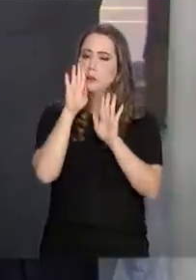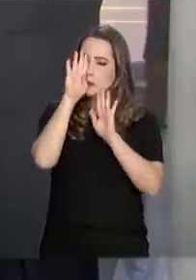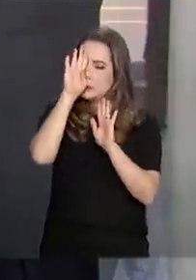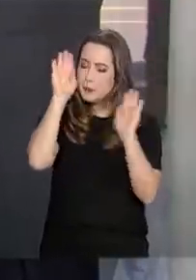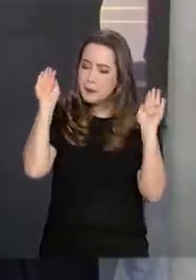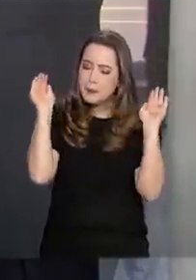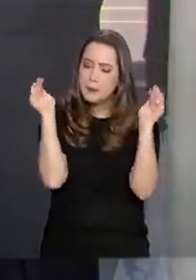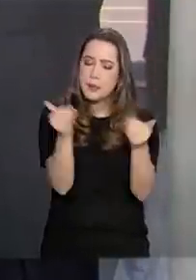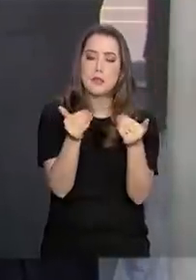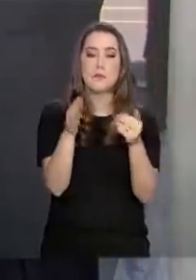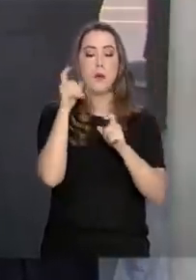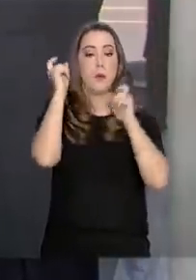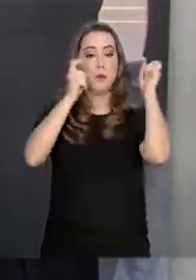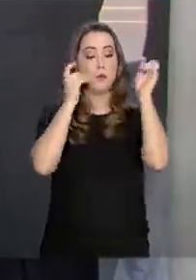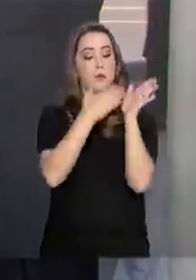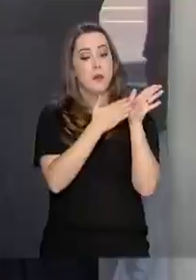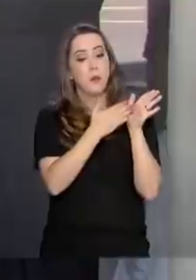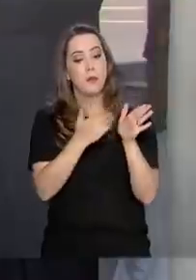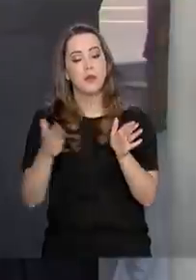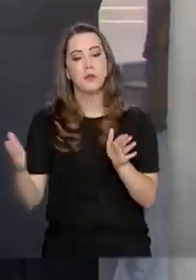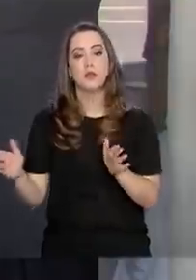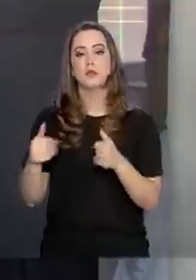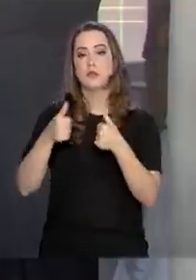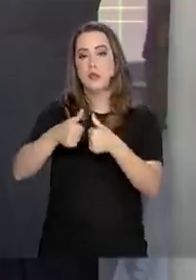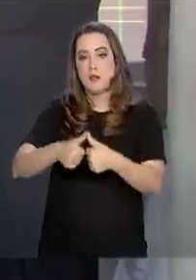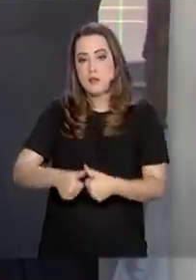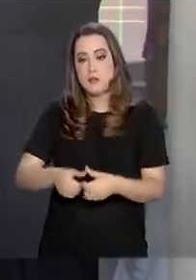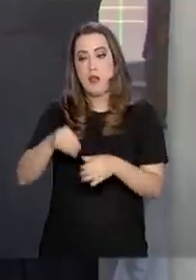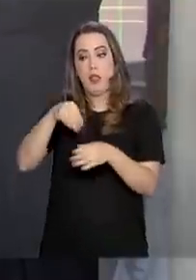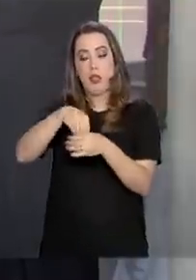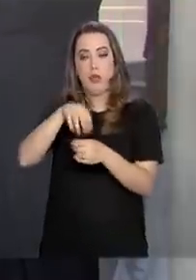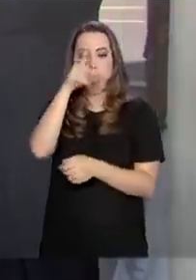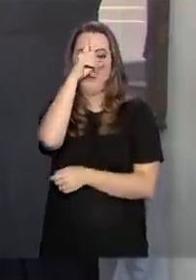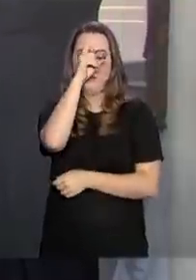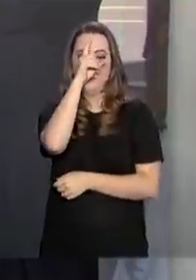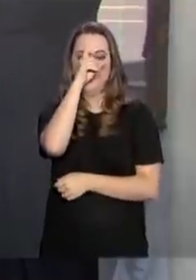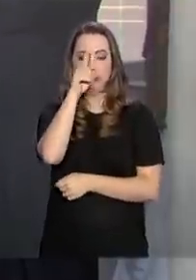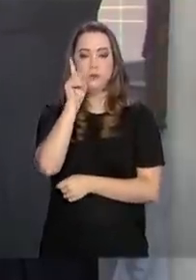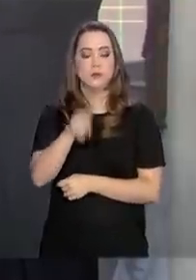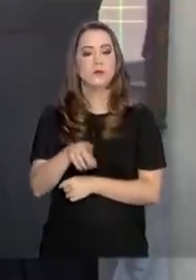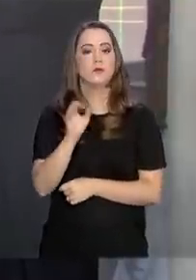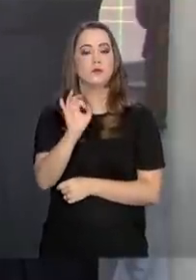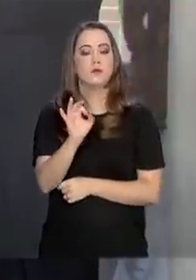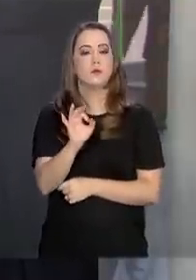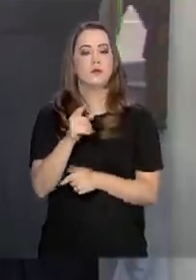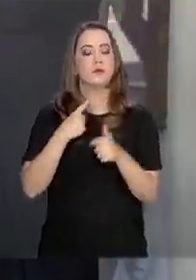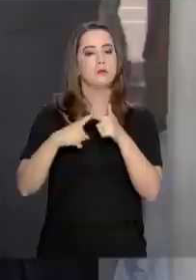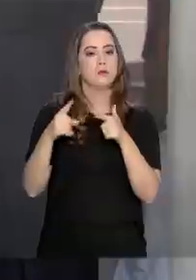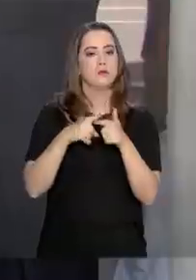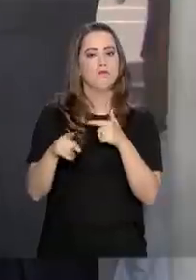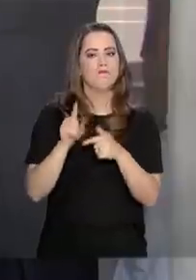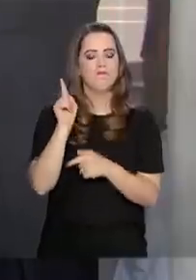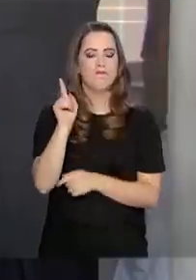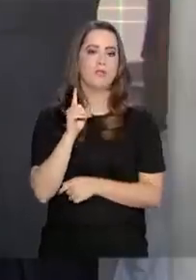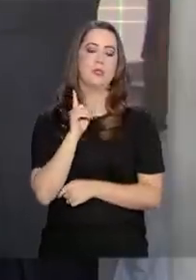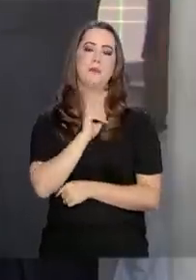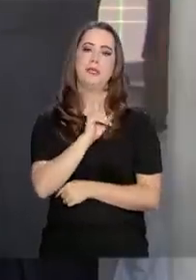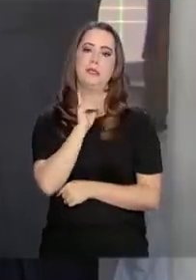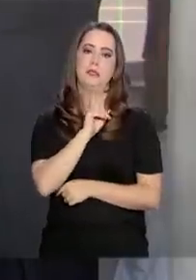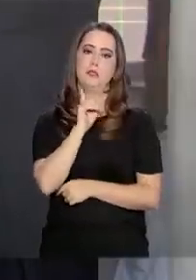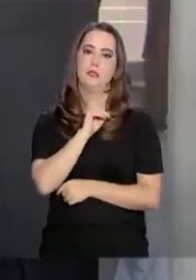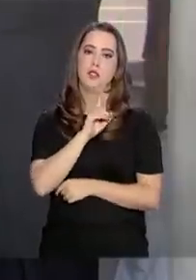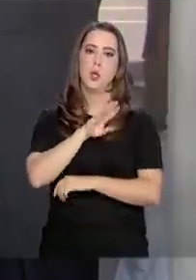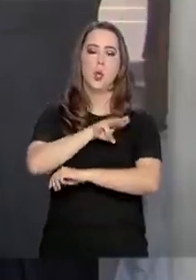preocupações do presidente ao longo desse período que ele vai permanecer aqui no Hospital Albert Einstein é justamente a situação de Brumadinho, já